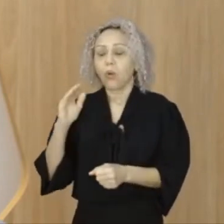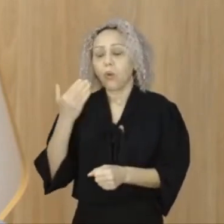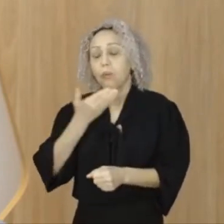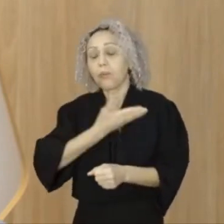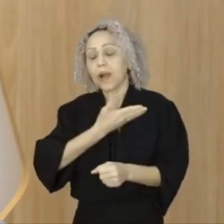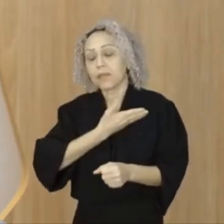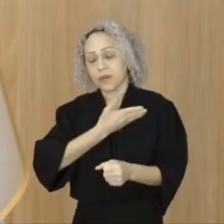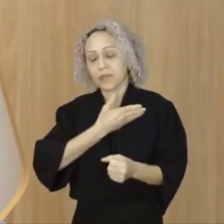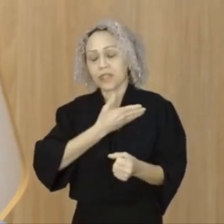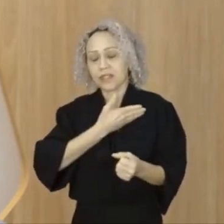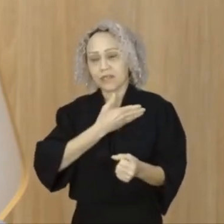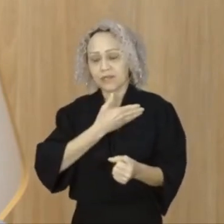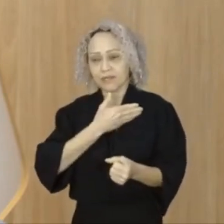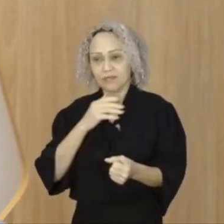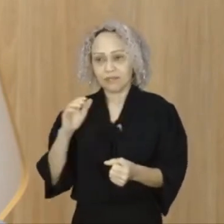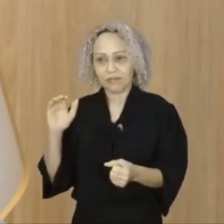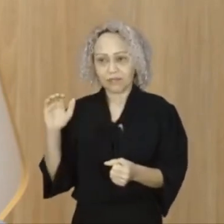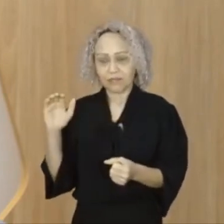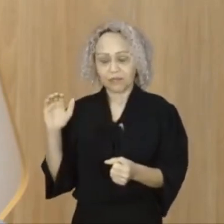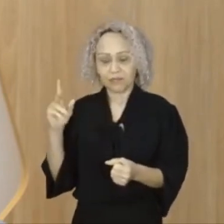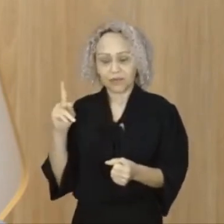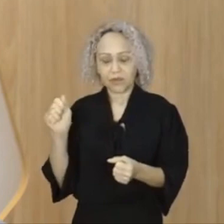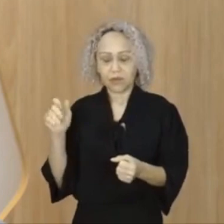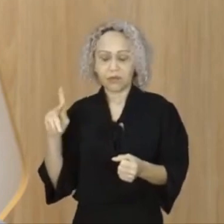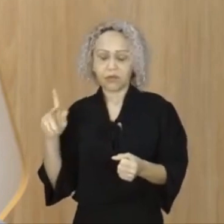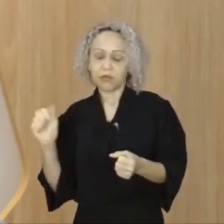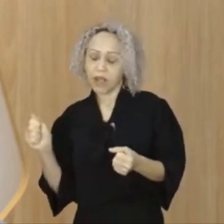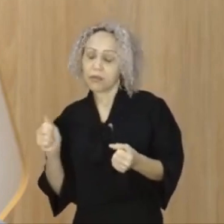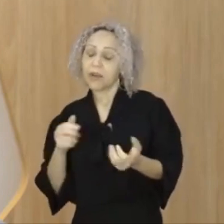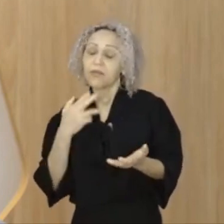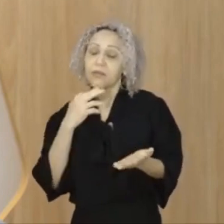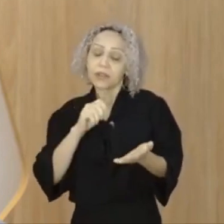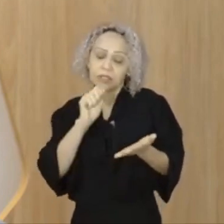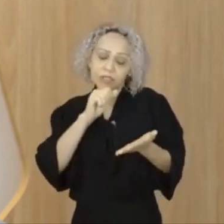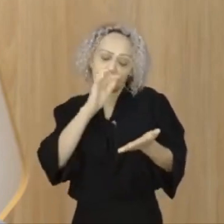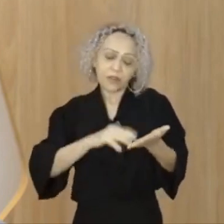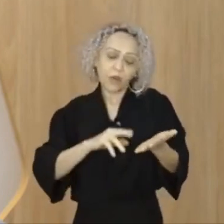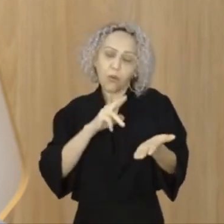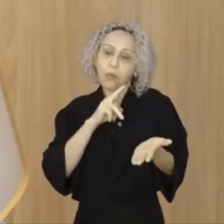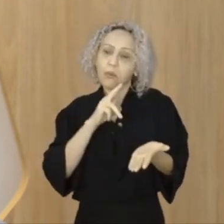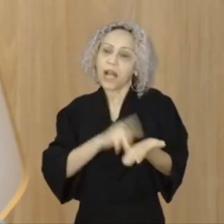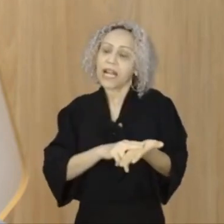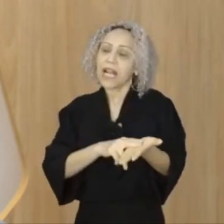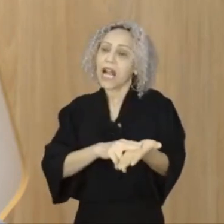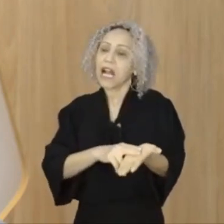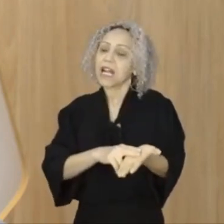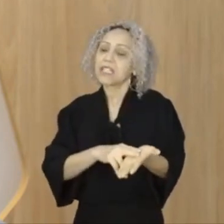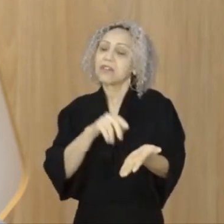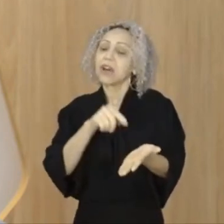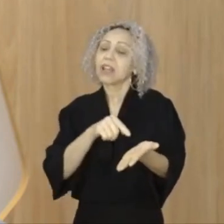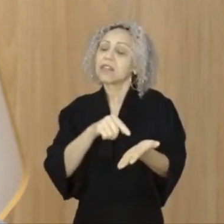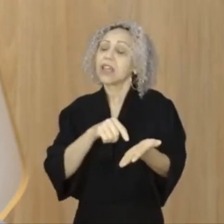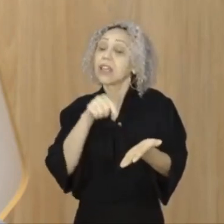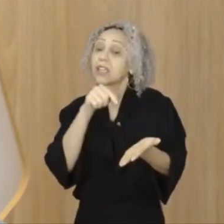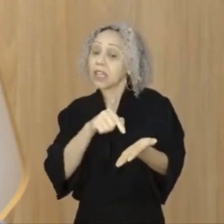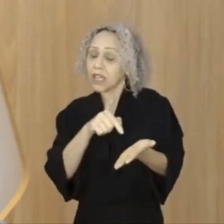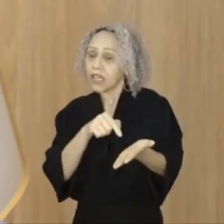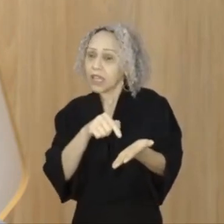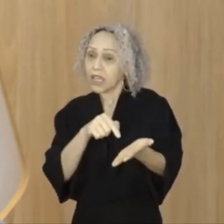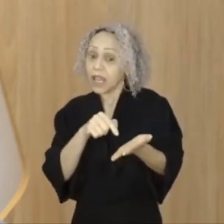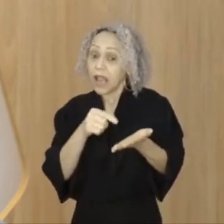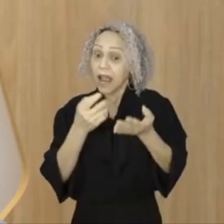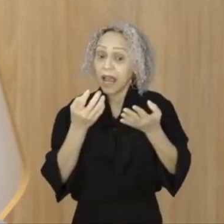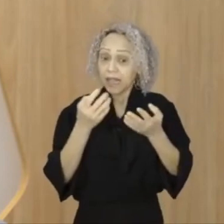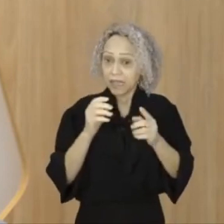humanidade? Então, acho que tem que ser a tecnologia a favor da humanidade. Então, nós deveríamos ter um sistema tributário também que prioriza